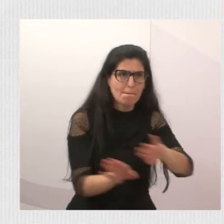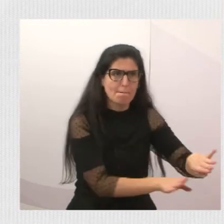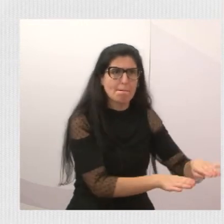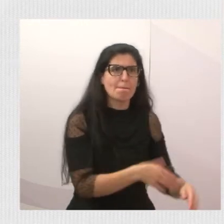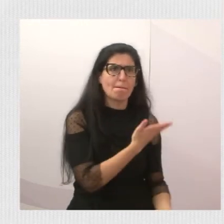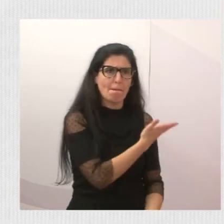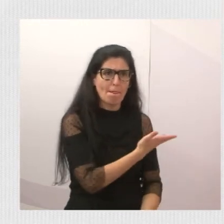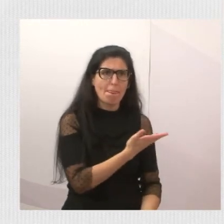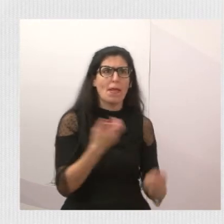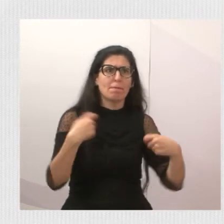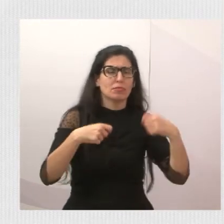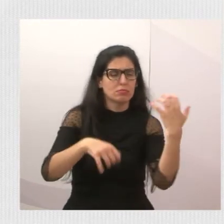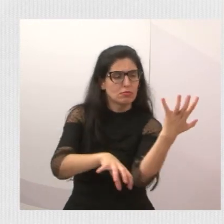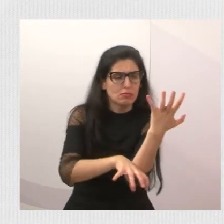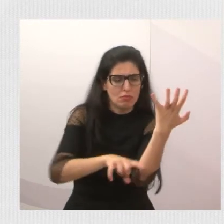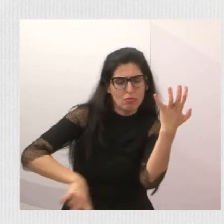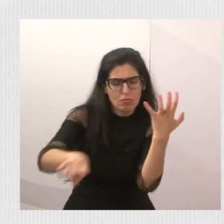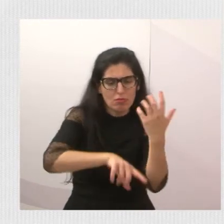Próximo.